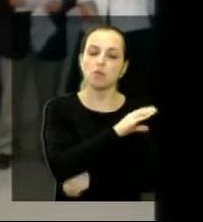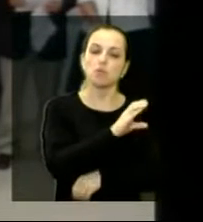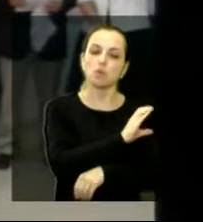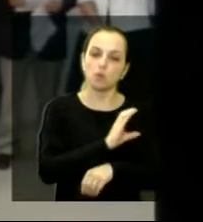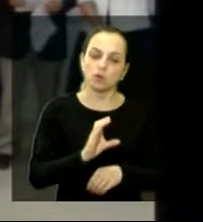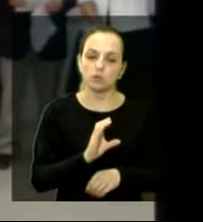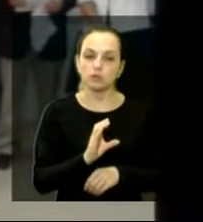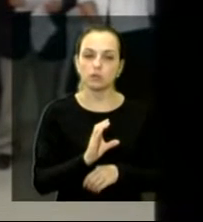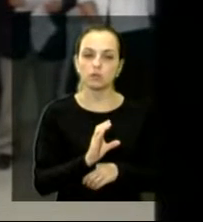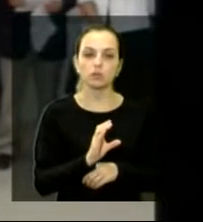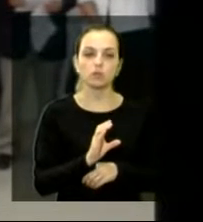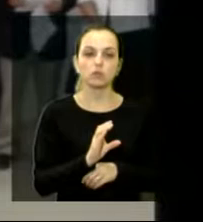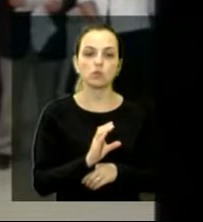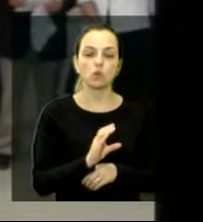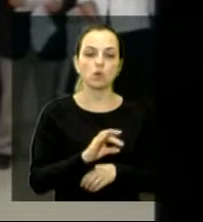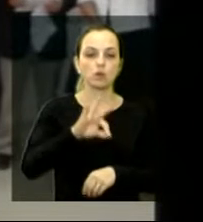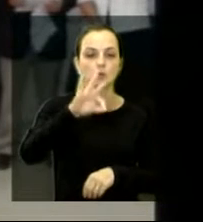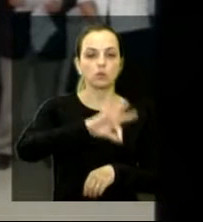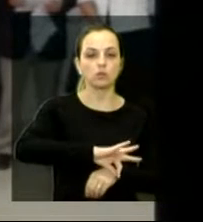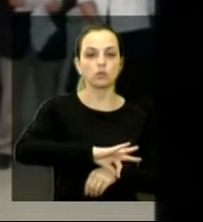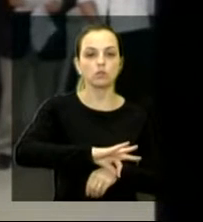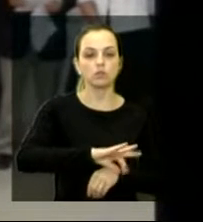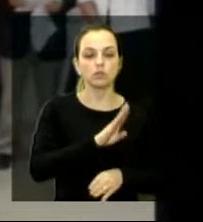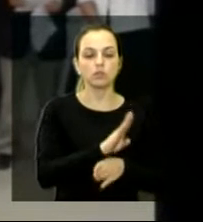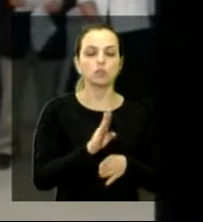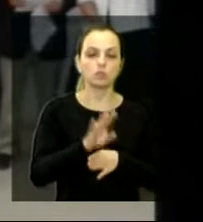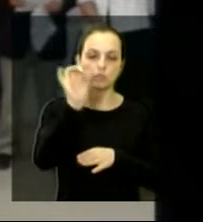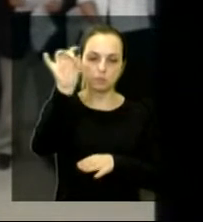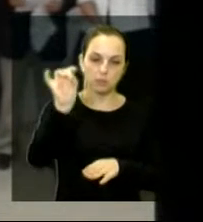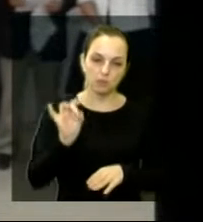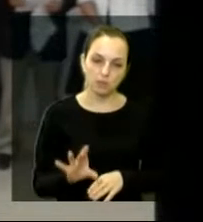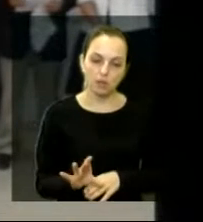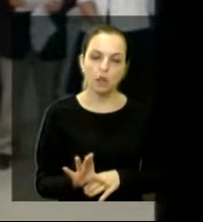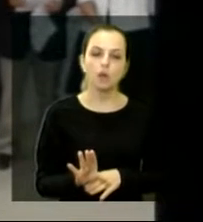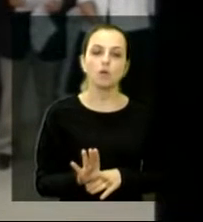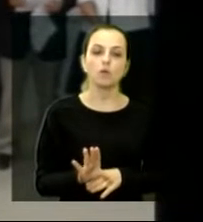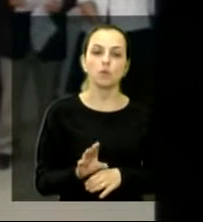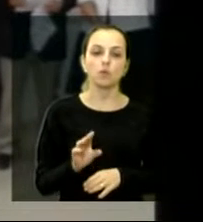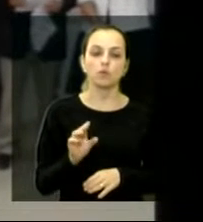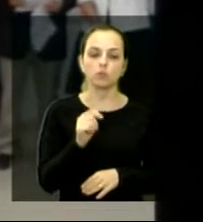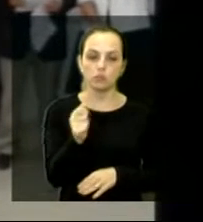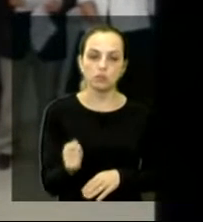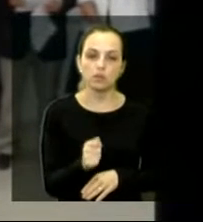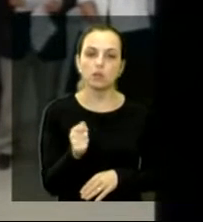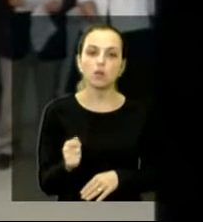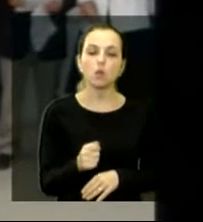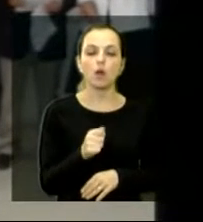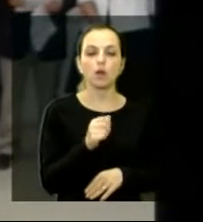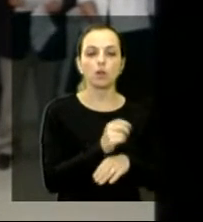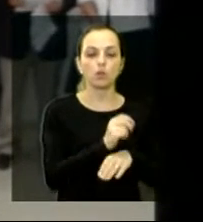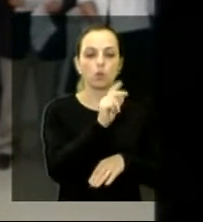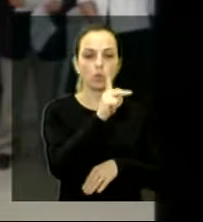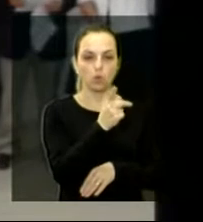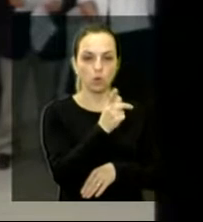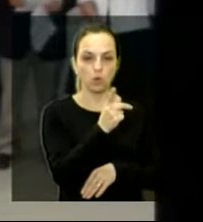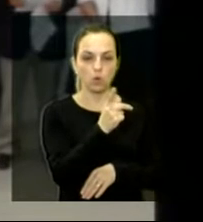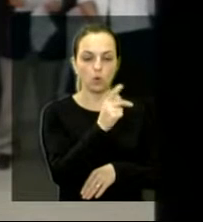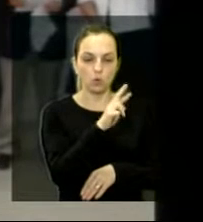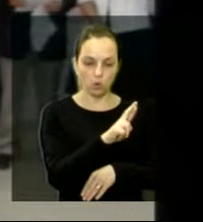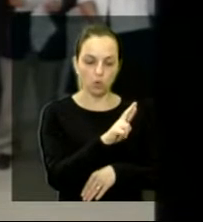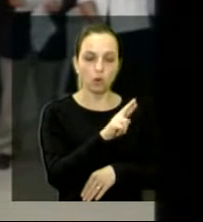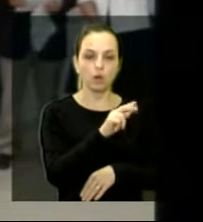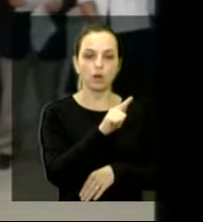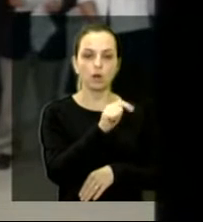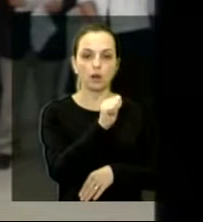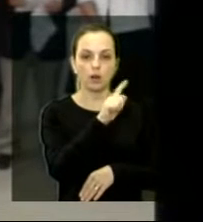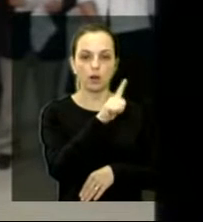lá do Centro de Especializado em Reabilitação, o Dr. Garlipe, pelo